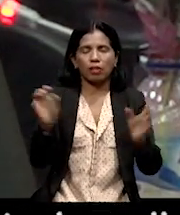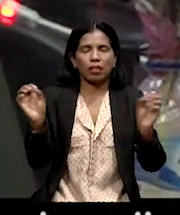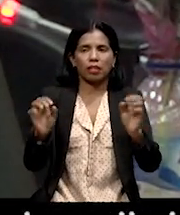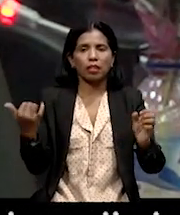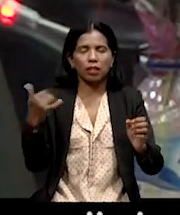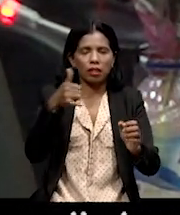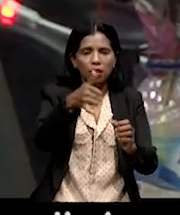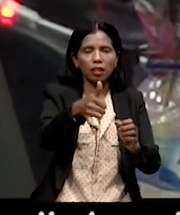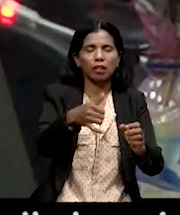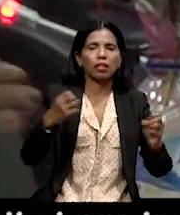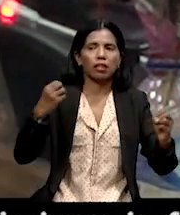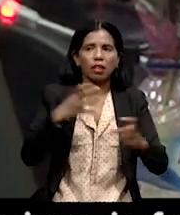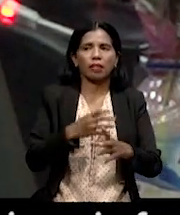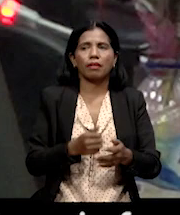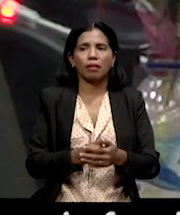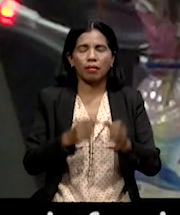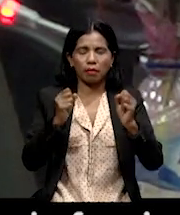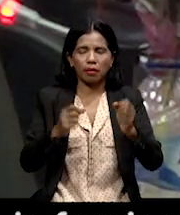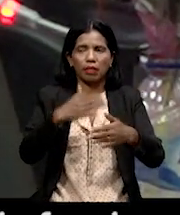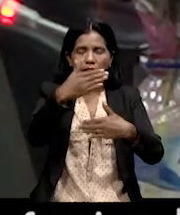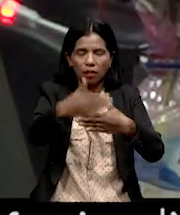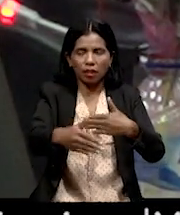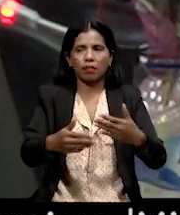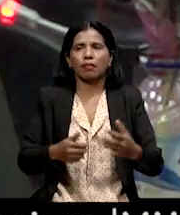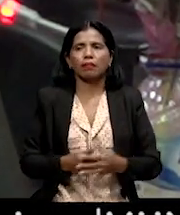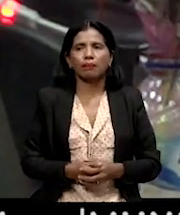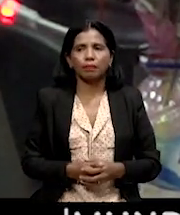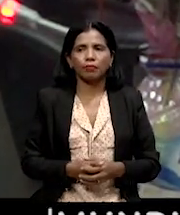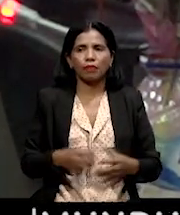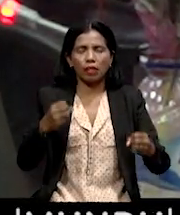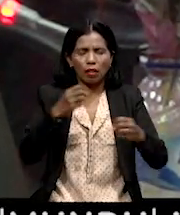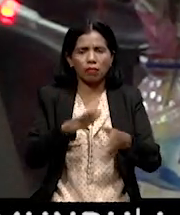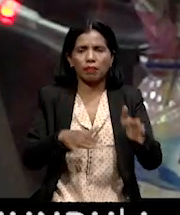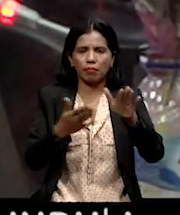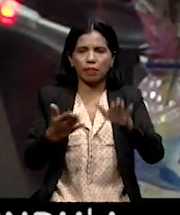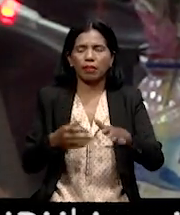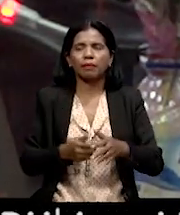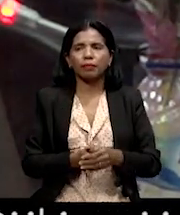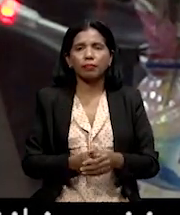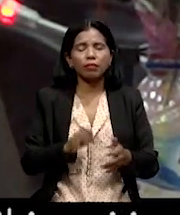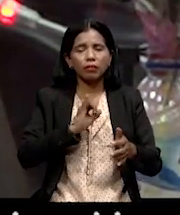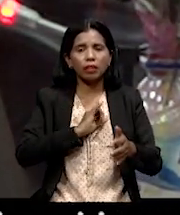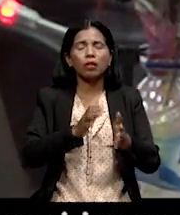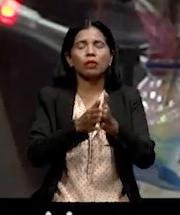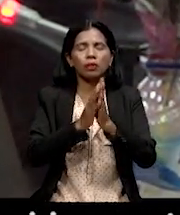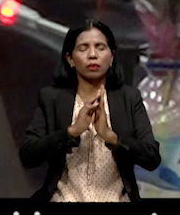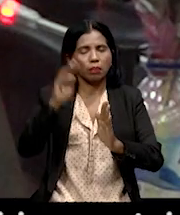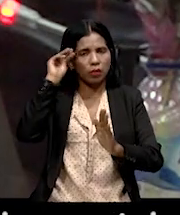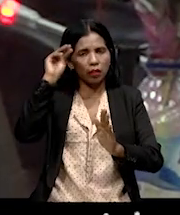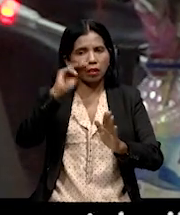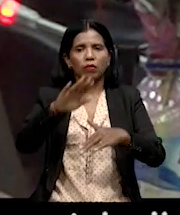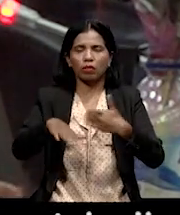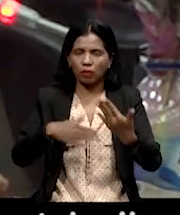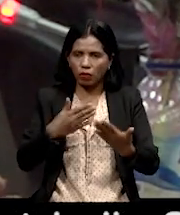bele ultrapassa, mas bem emanemos, nem tal que nem mate, nem beha o russo o ministério competente,